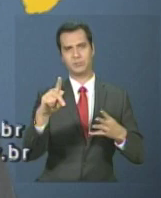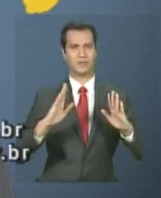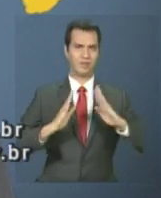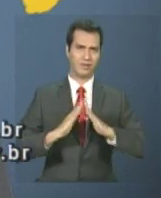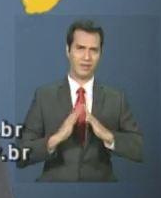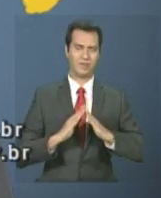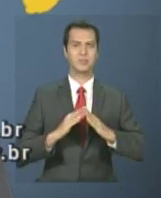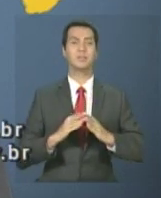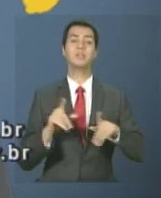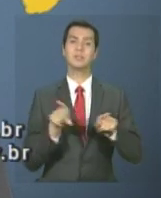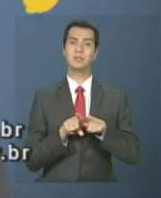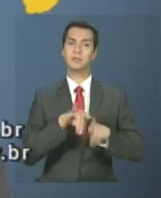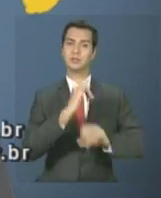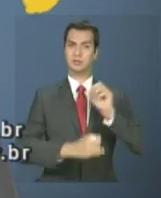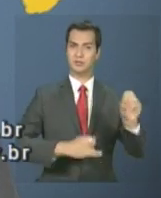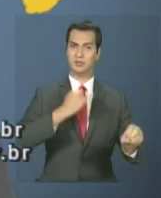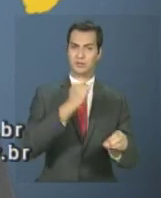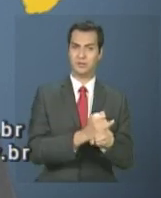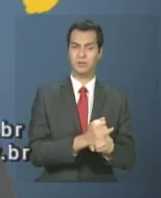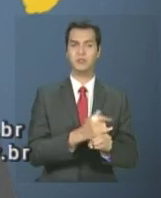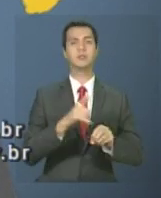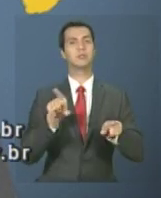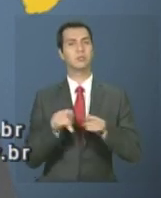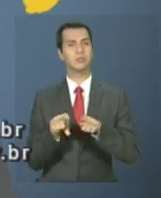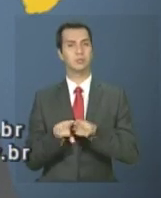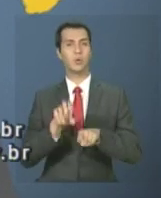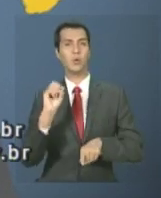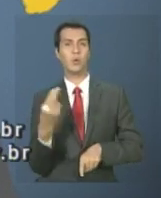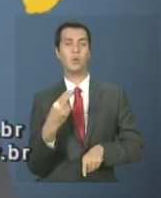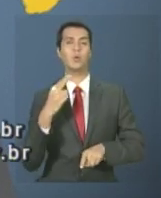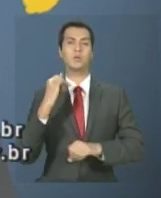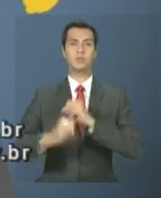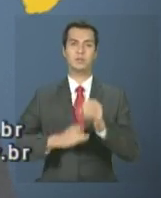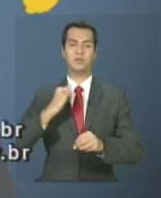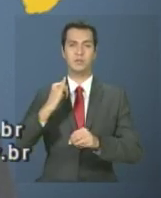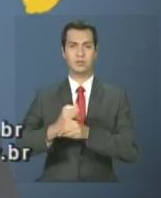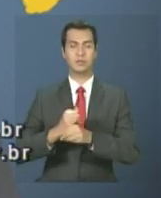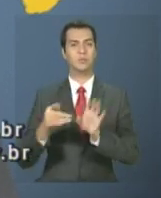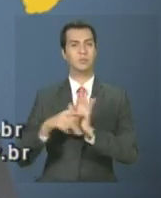pela internet, no nosso site, ou pelo endereço da Presidência da República